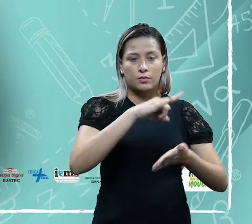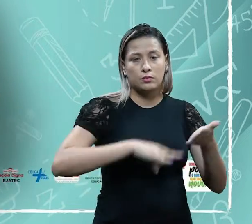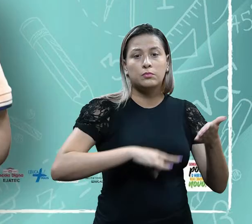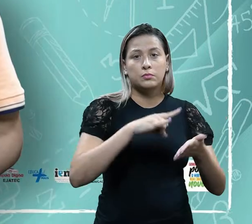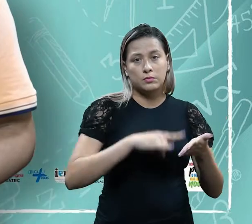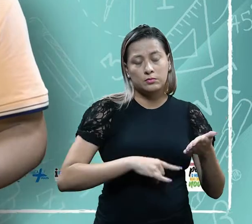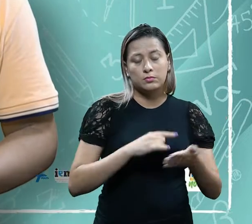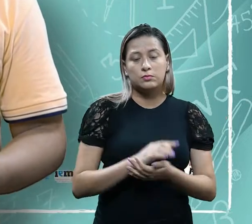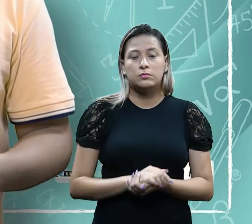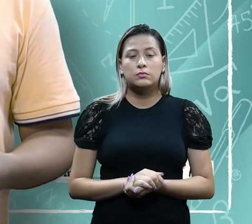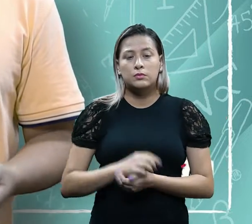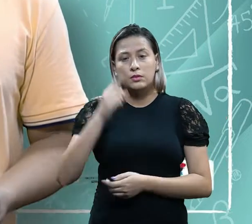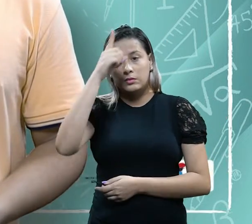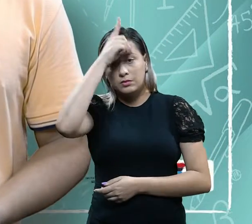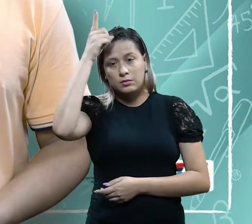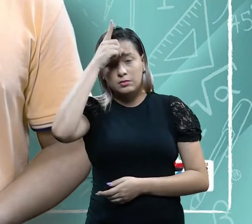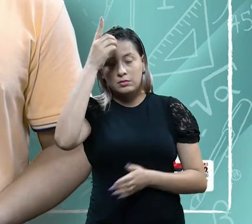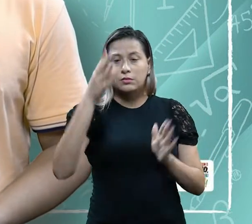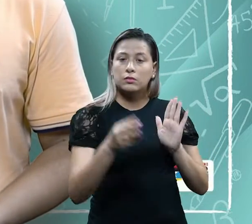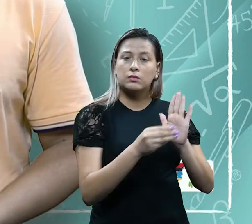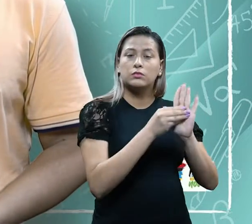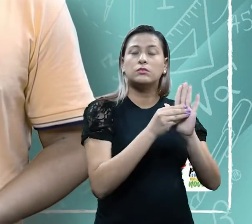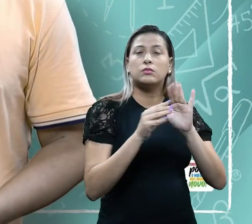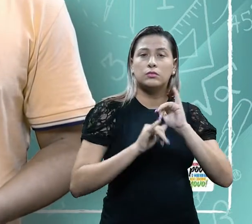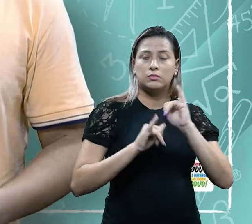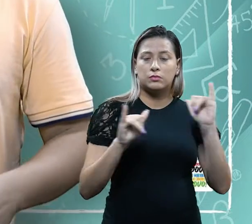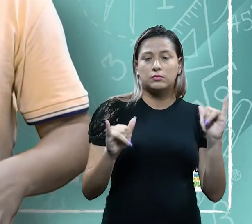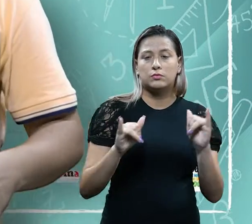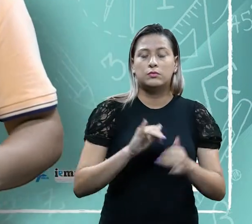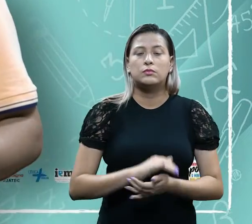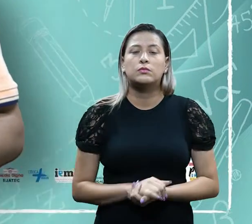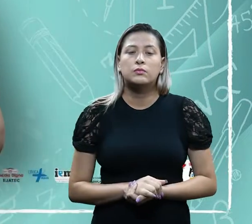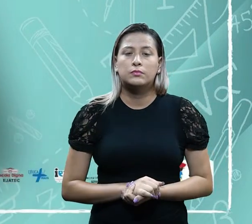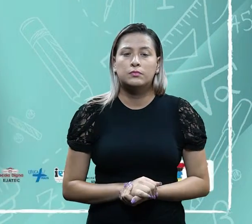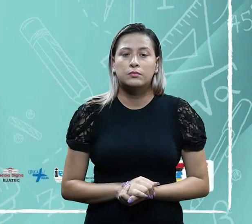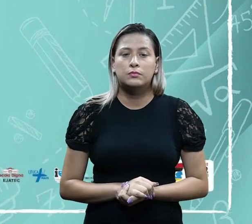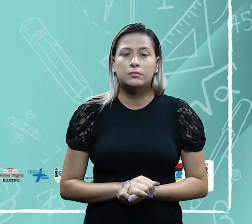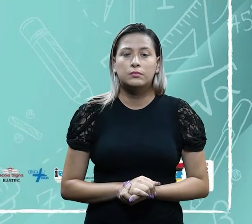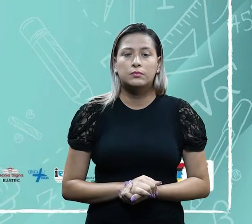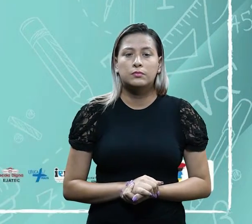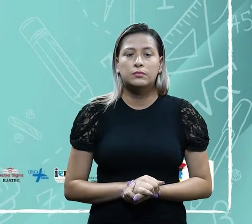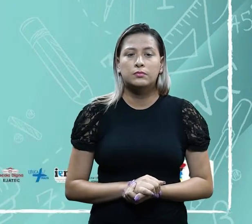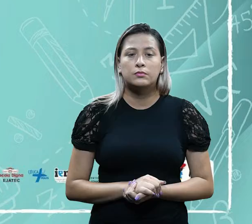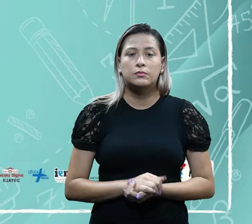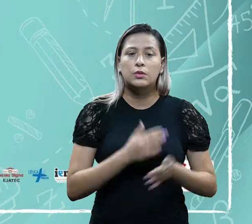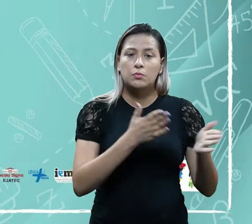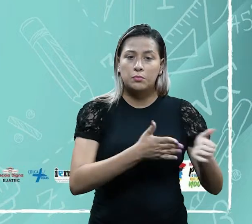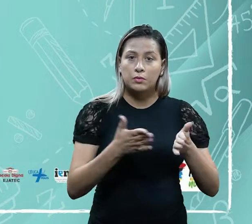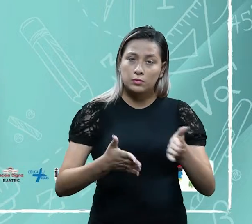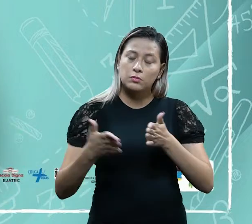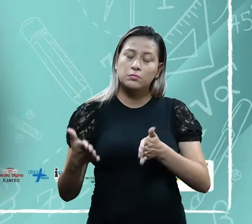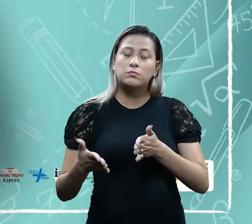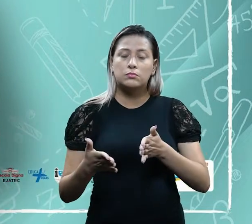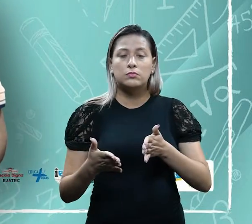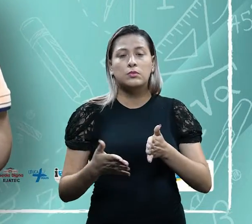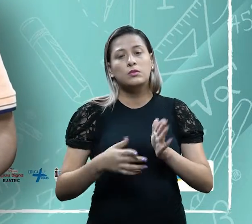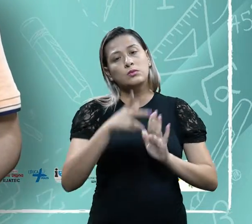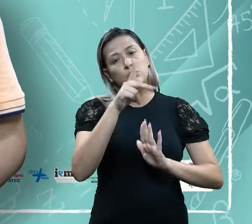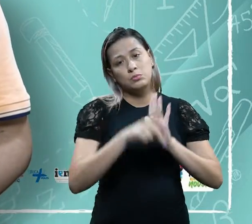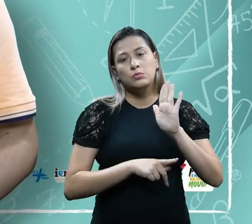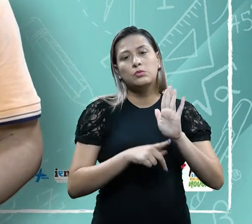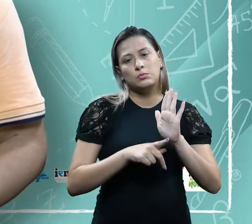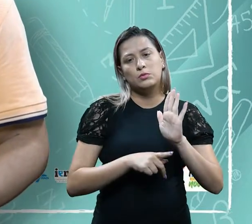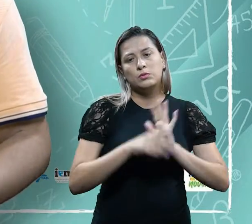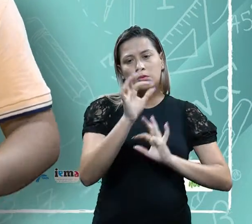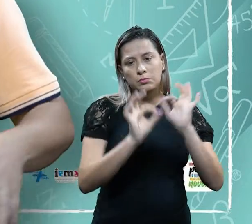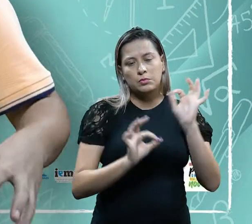esses documentos, eu registrei essas informações, eu perpetuei esse passo a passo na elaboração, na criação